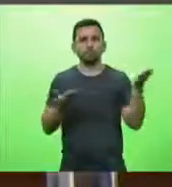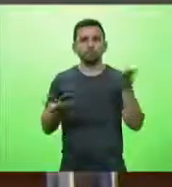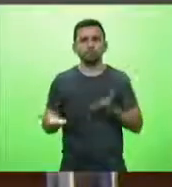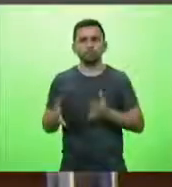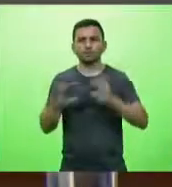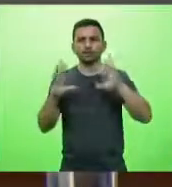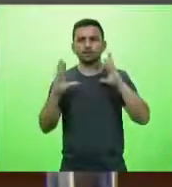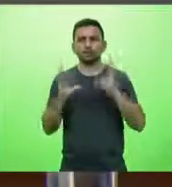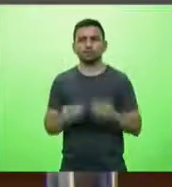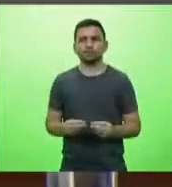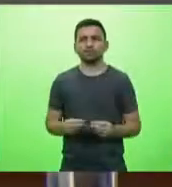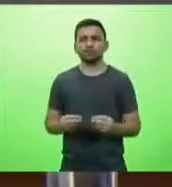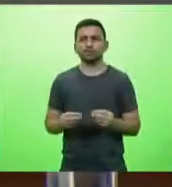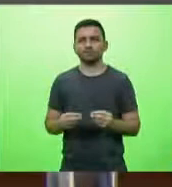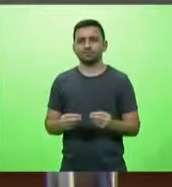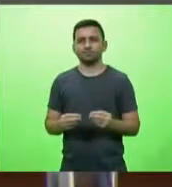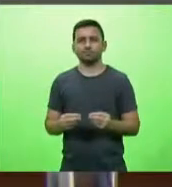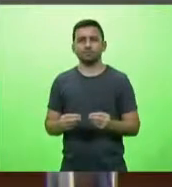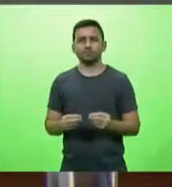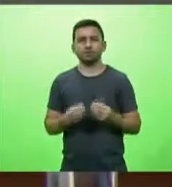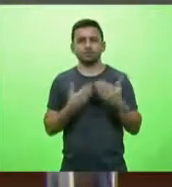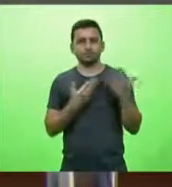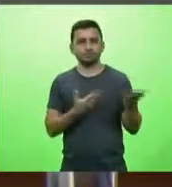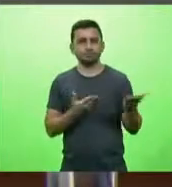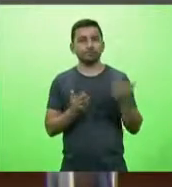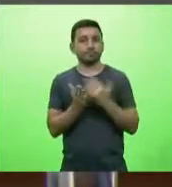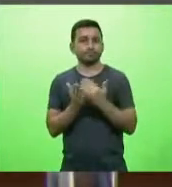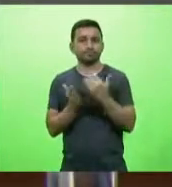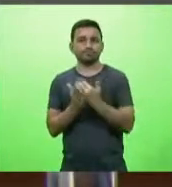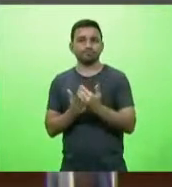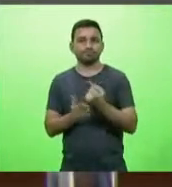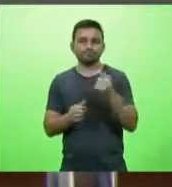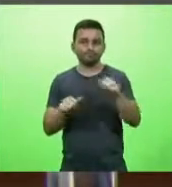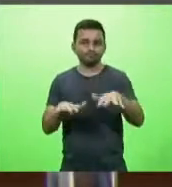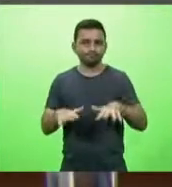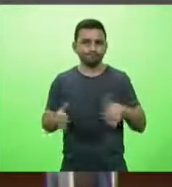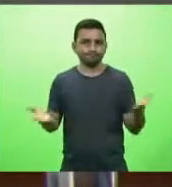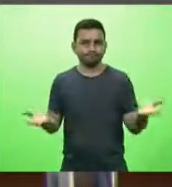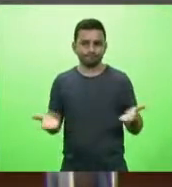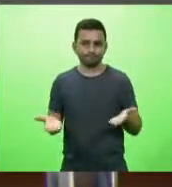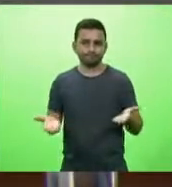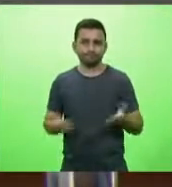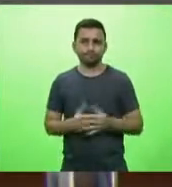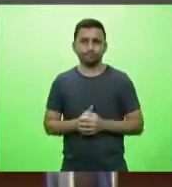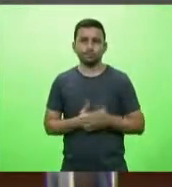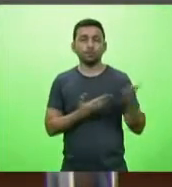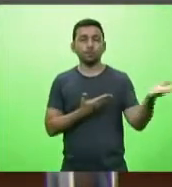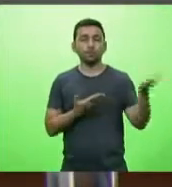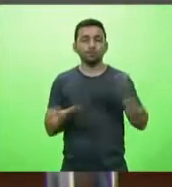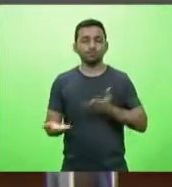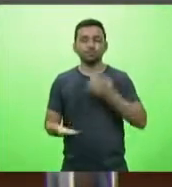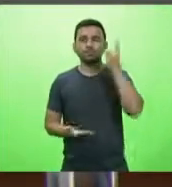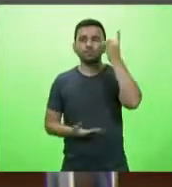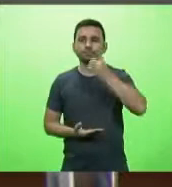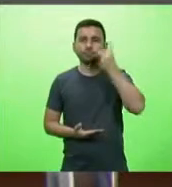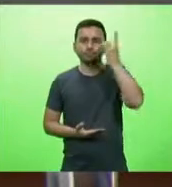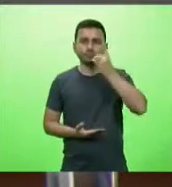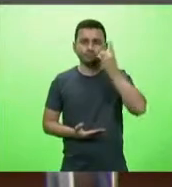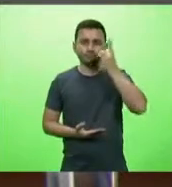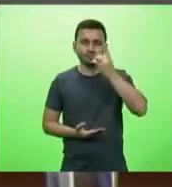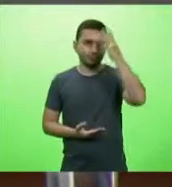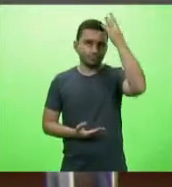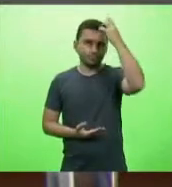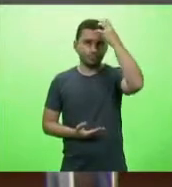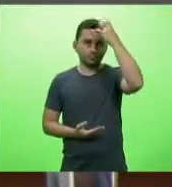tarde, onde teremos mais uma sessão. E convido o nobre deputado Ismael dos Santos para que